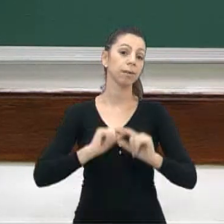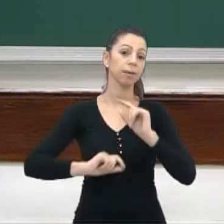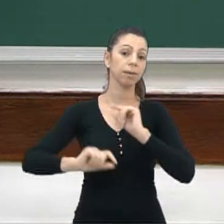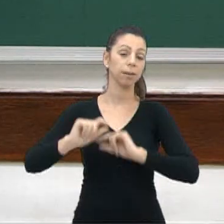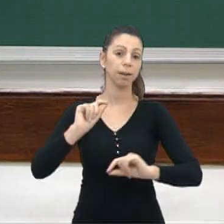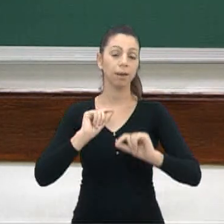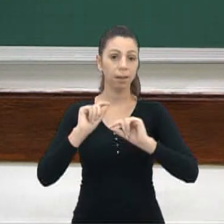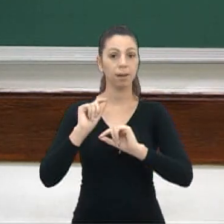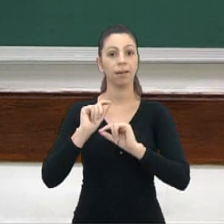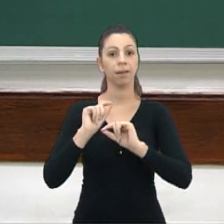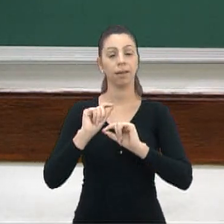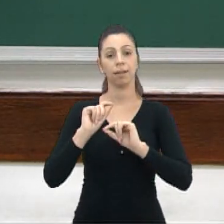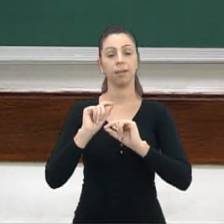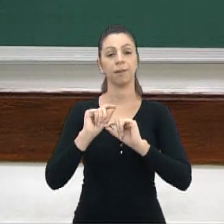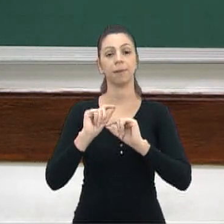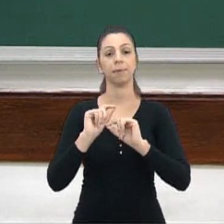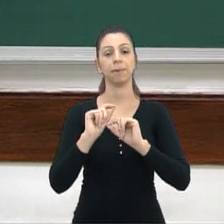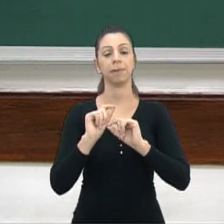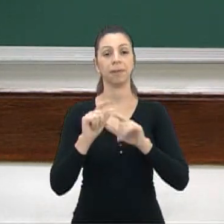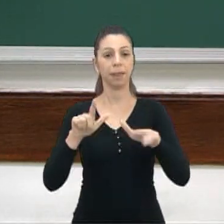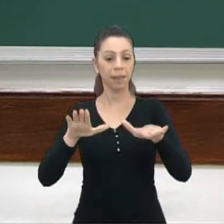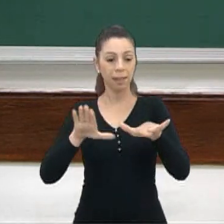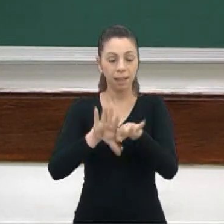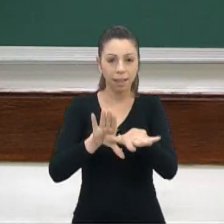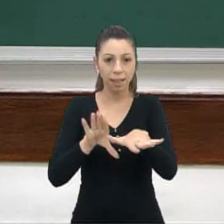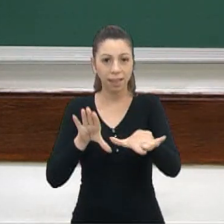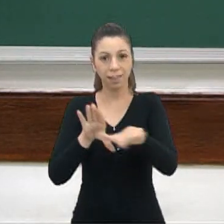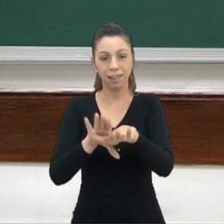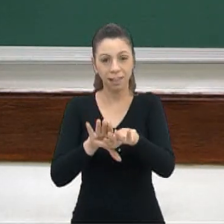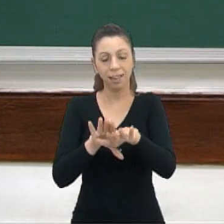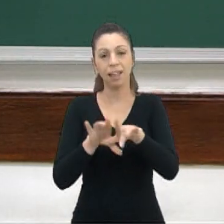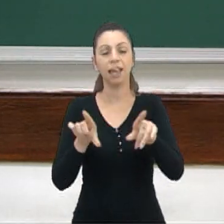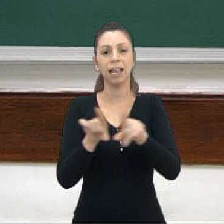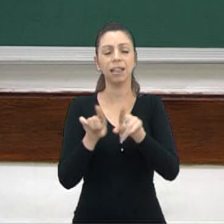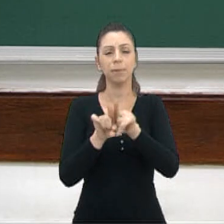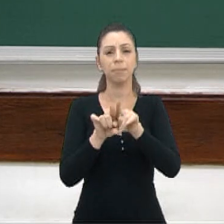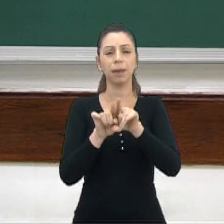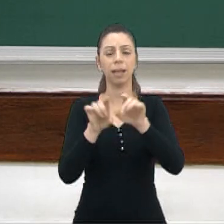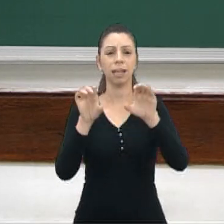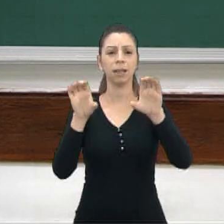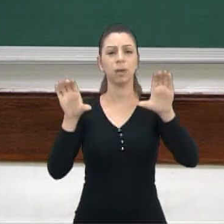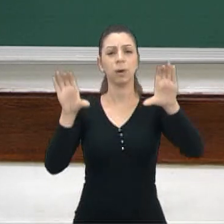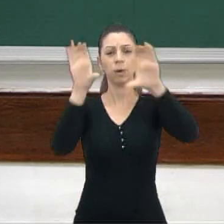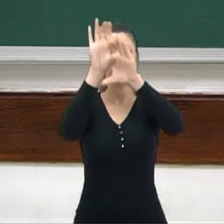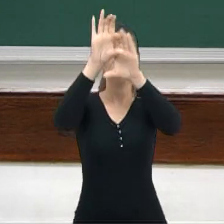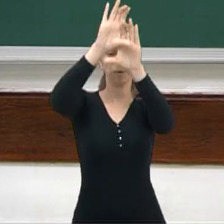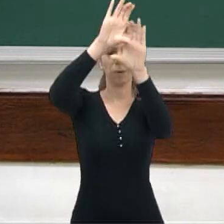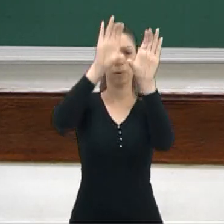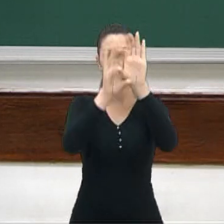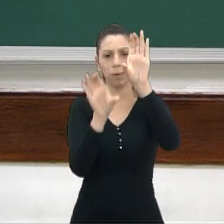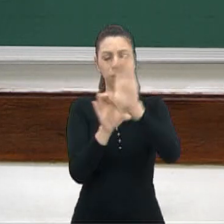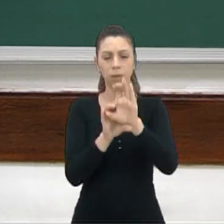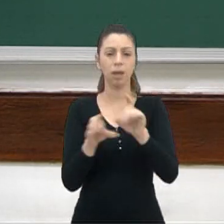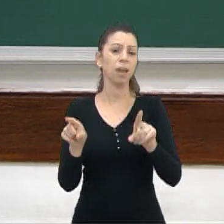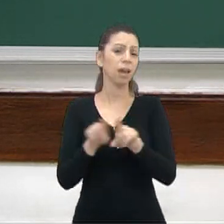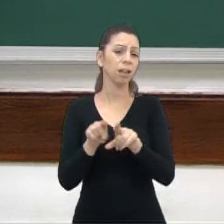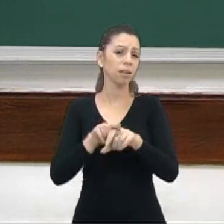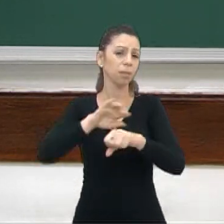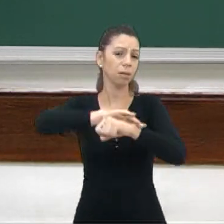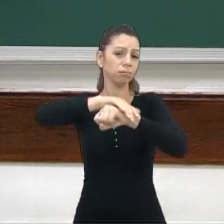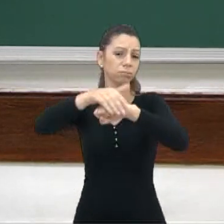deriva continental e as placas tectônicas, além das camadas internas do nosso